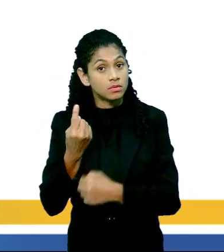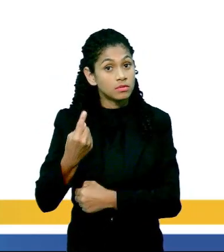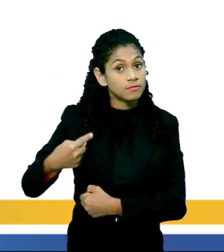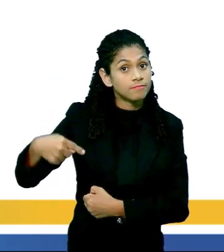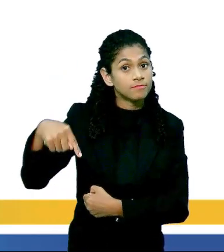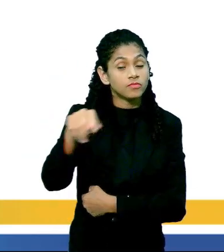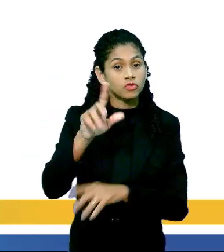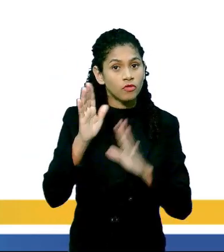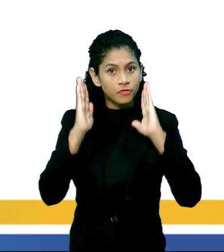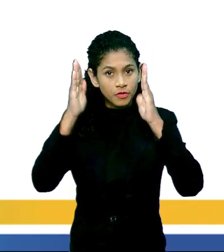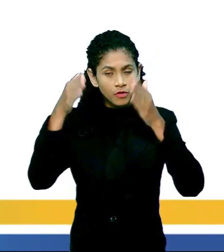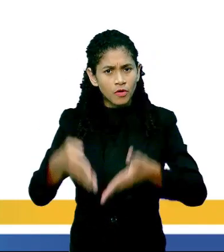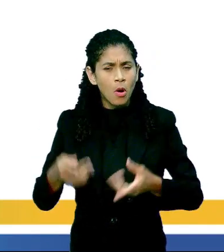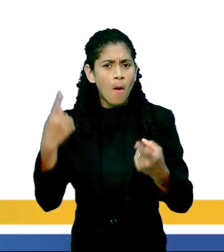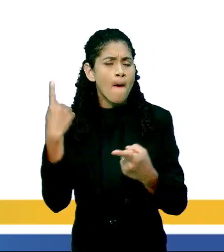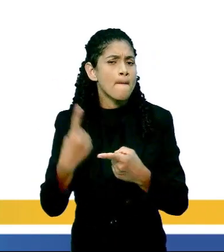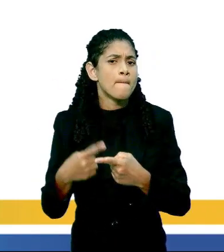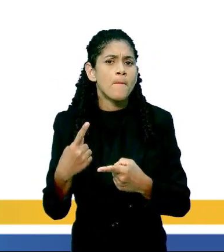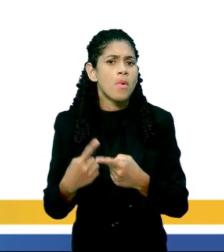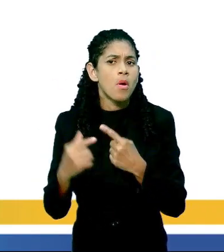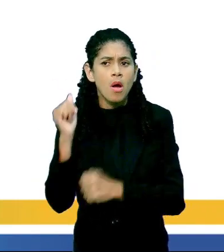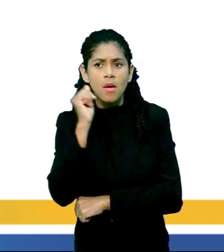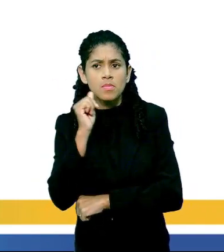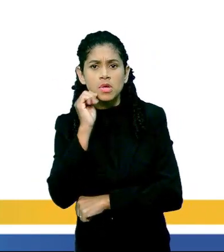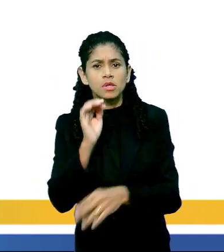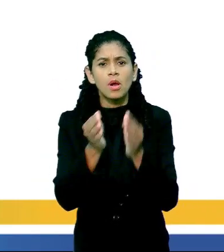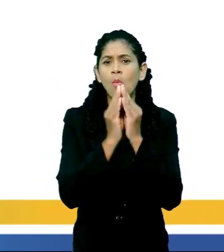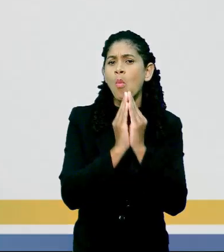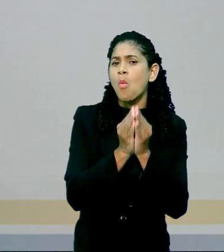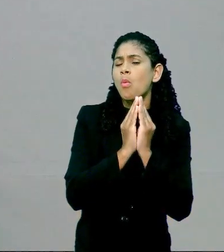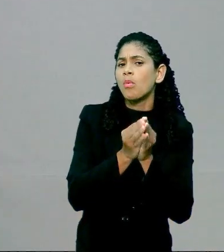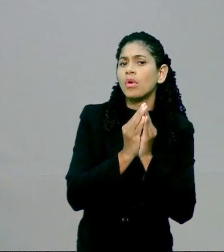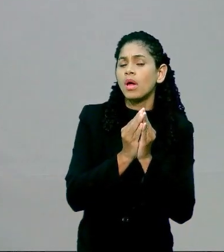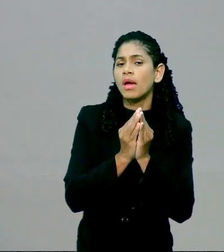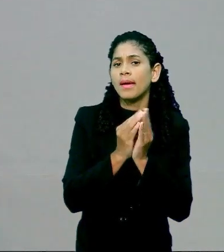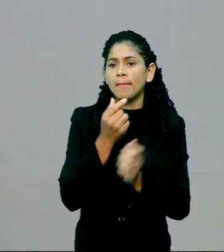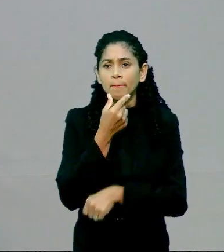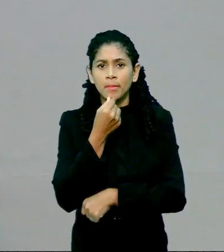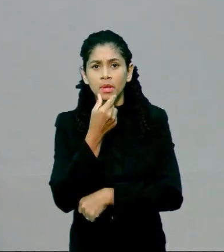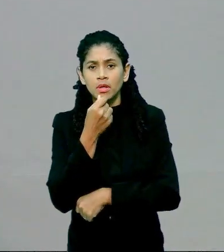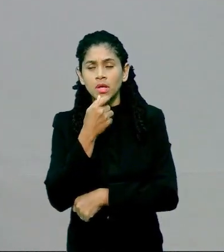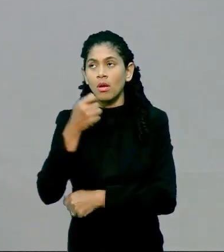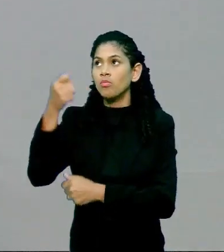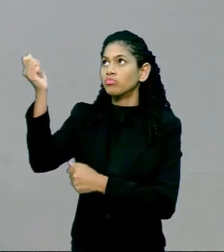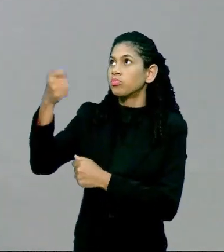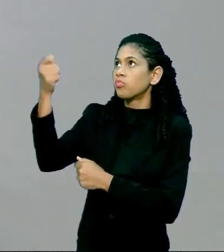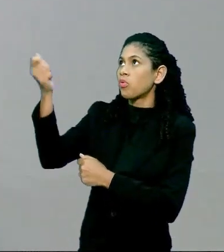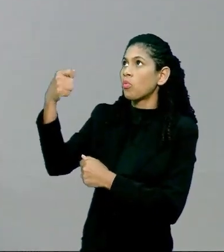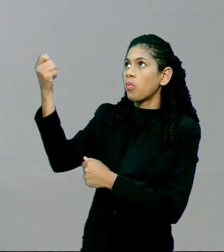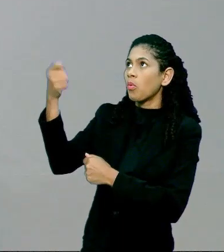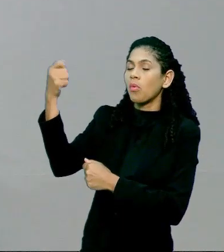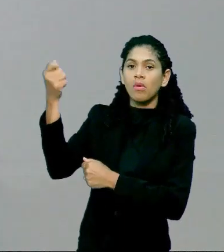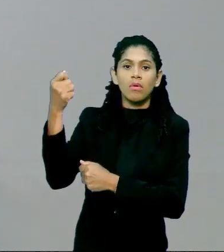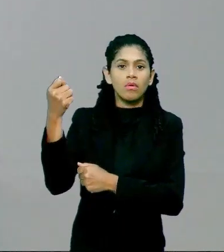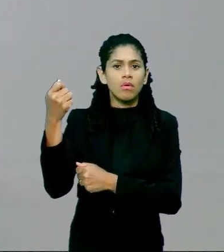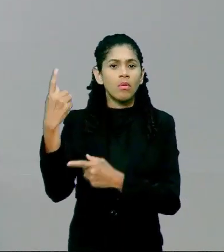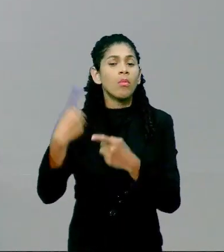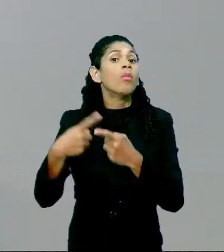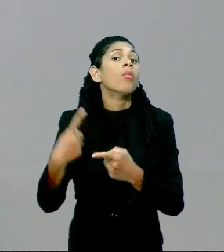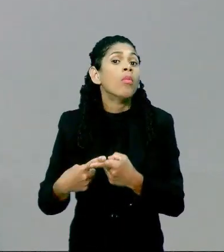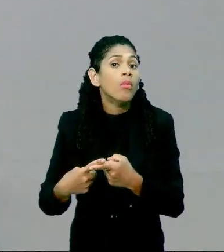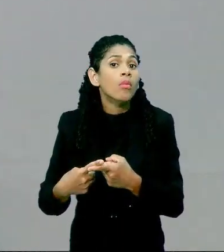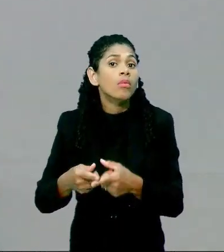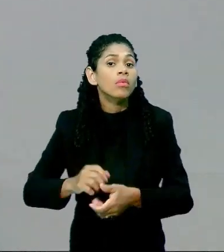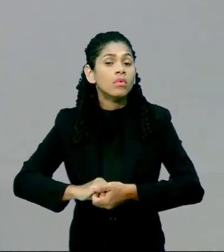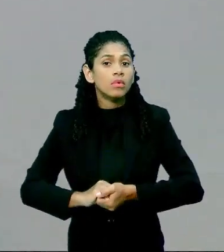que a menina brinca de boneca e casinha e menino brinca de soltar pipa? Volta para mim, volta para você,